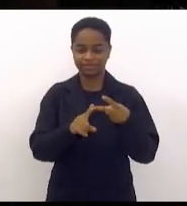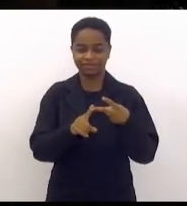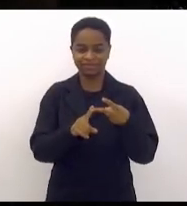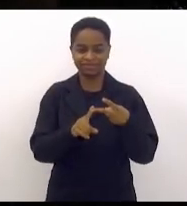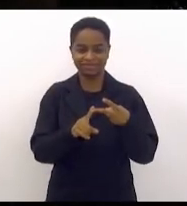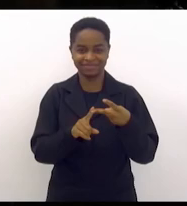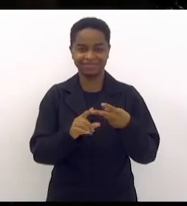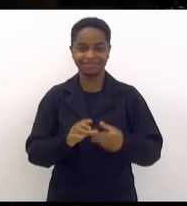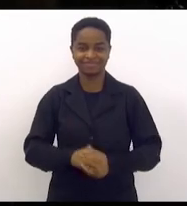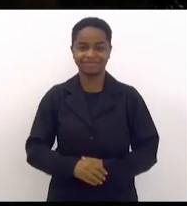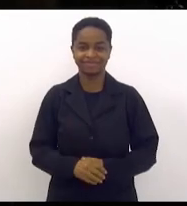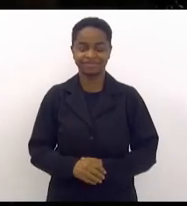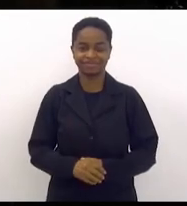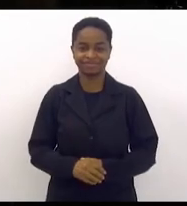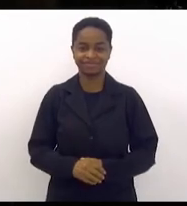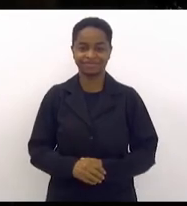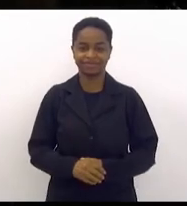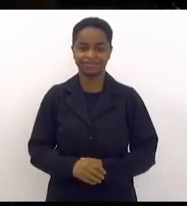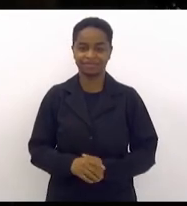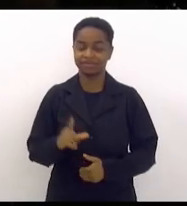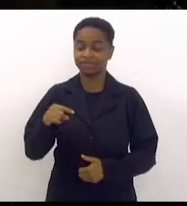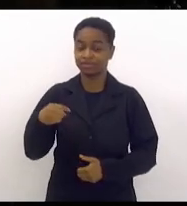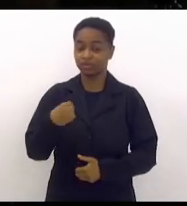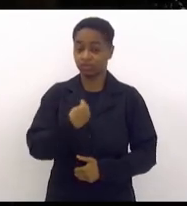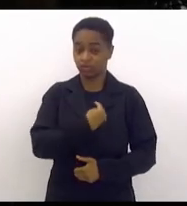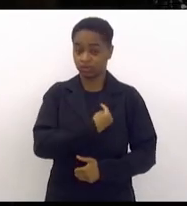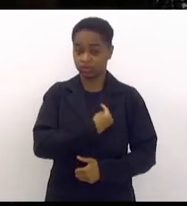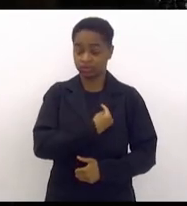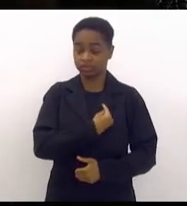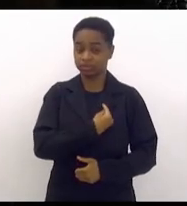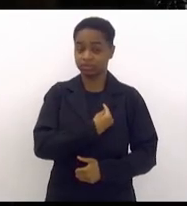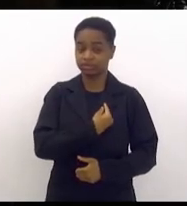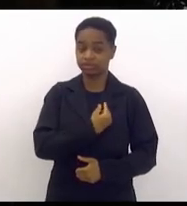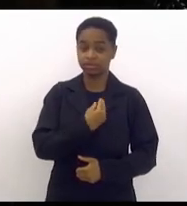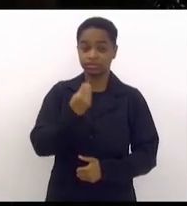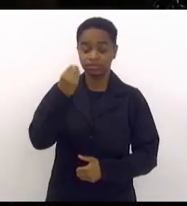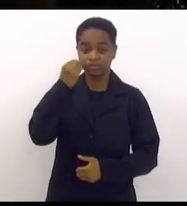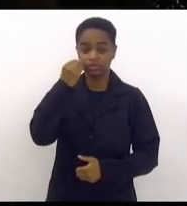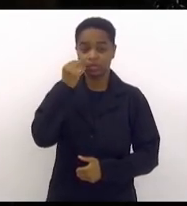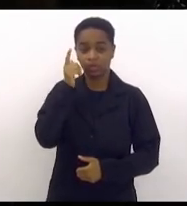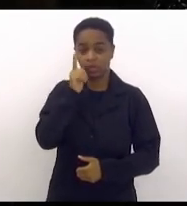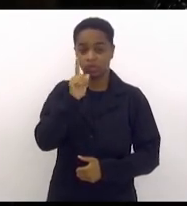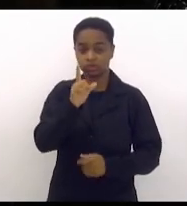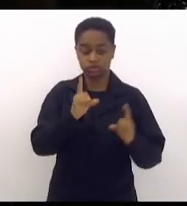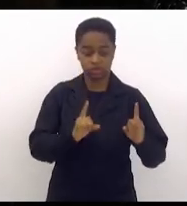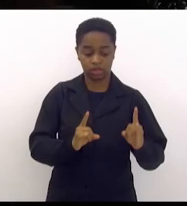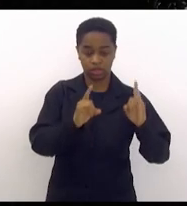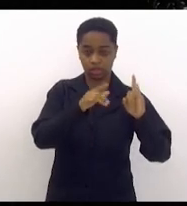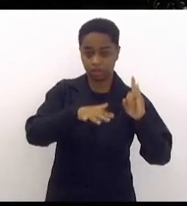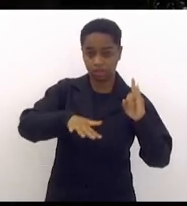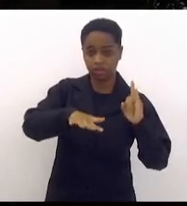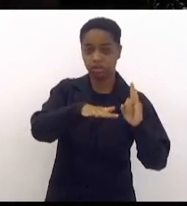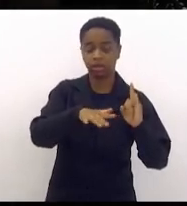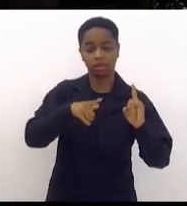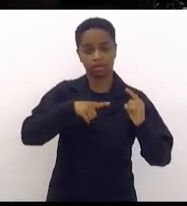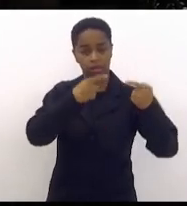segundo nós para garantir que os nossos estaleiros ganhem